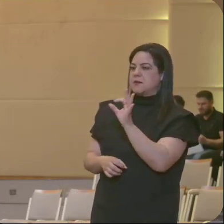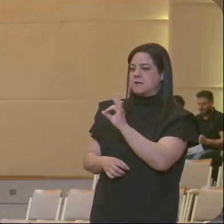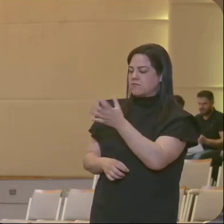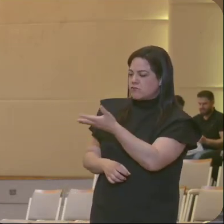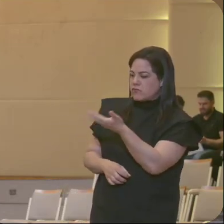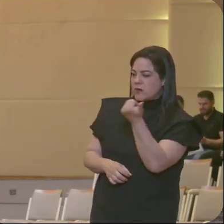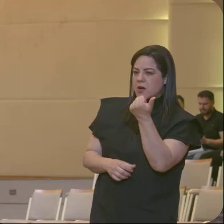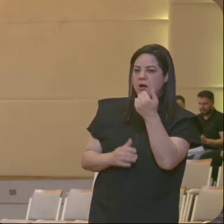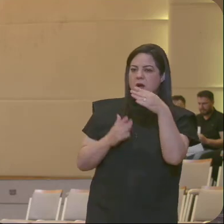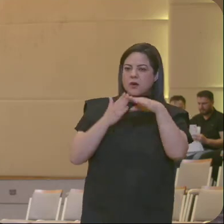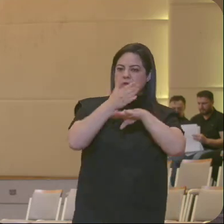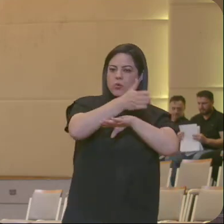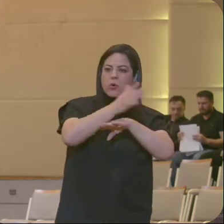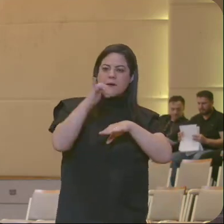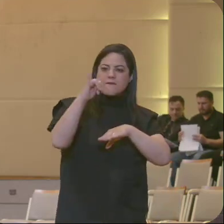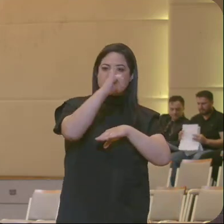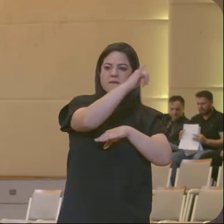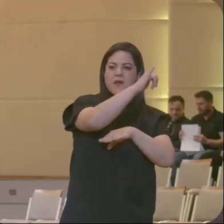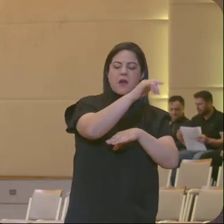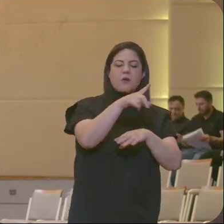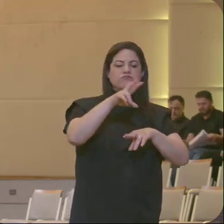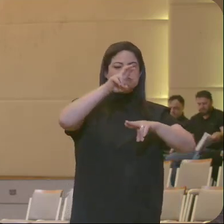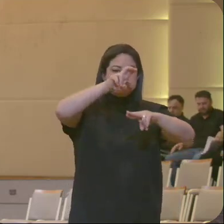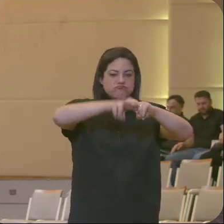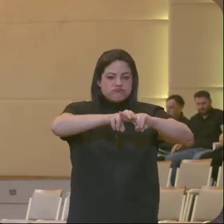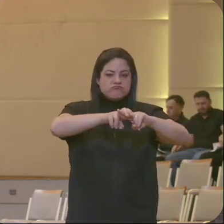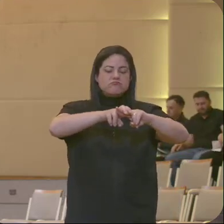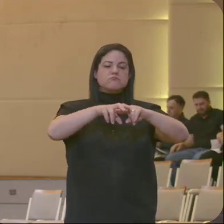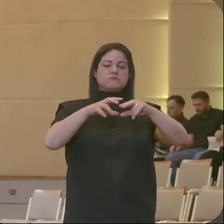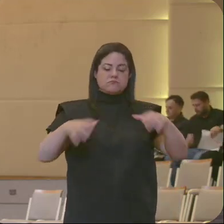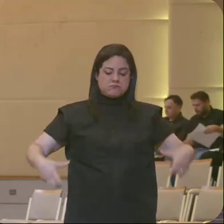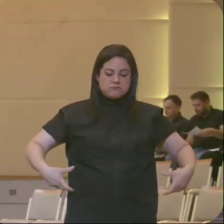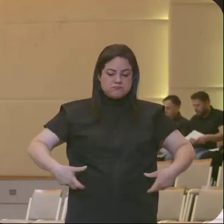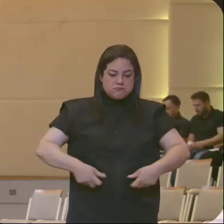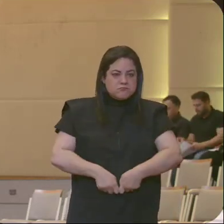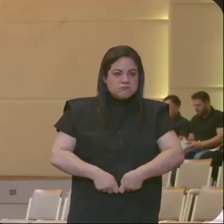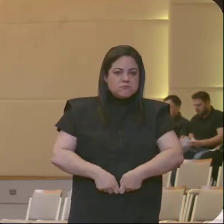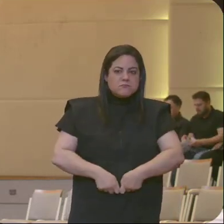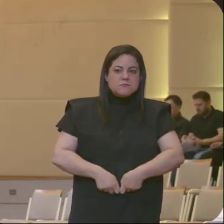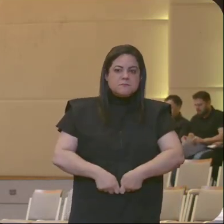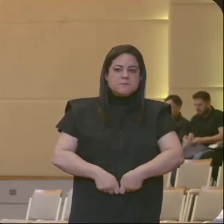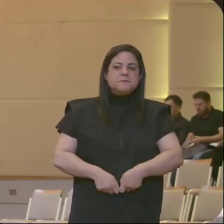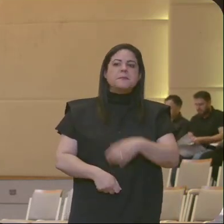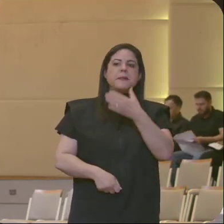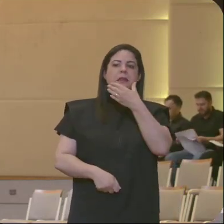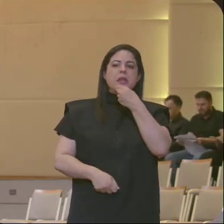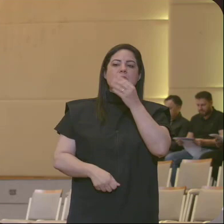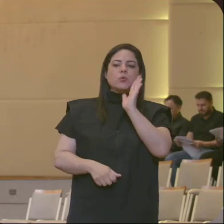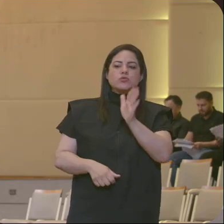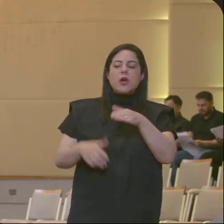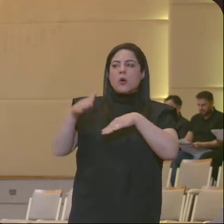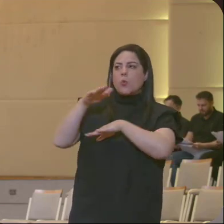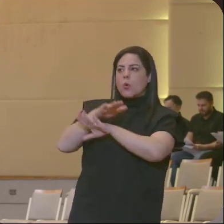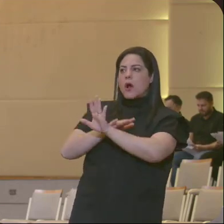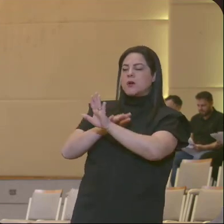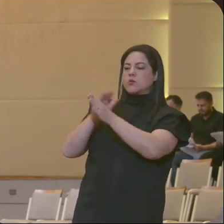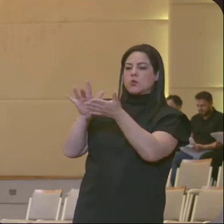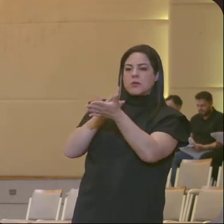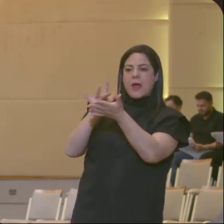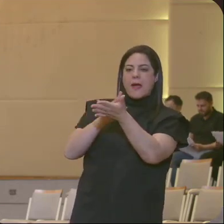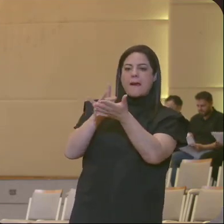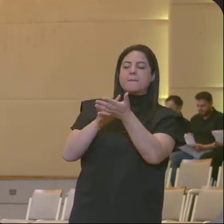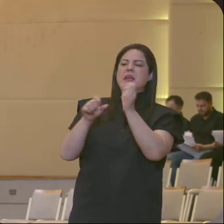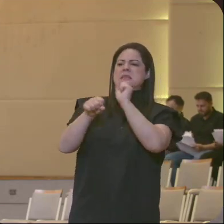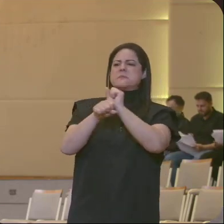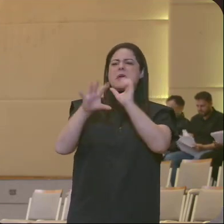leva ele para dentro do voo, coloca ele lá nos primeiros assentos, coloca o cinto. Aquele menino já tinha guardado o tablet, então espera